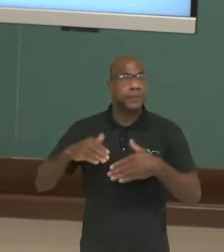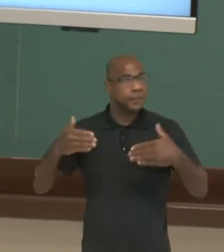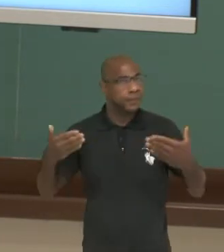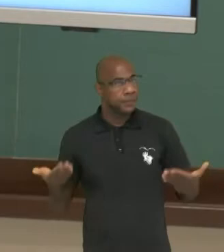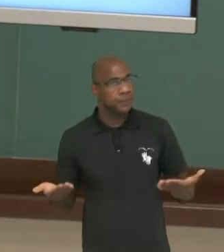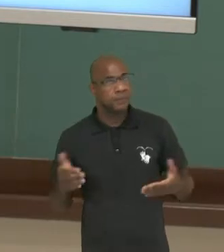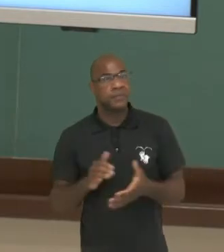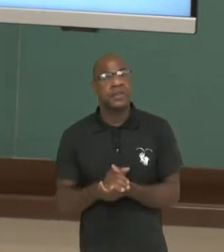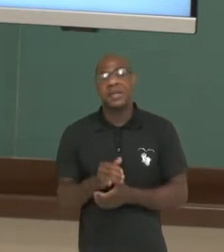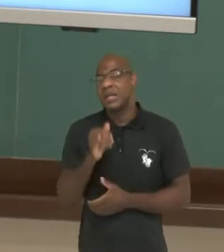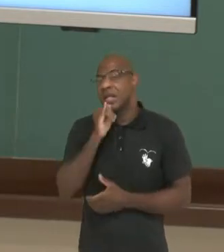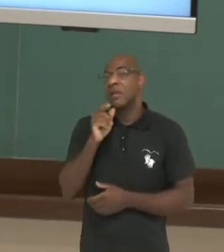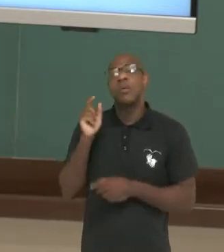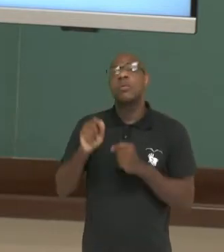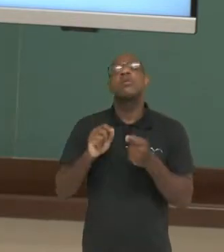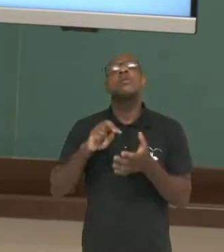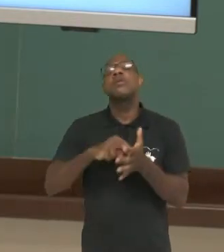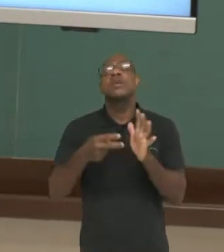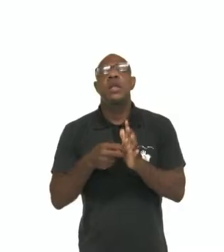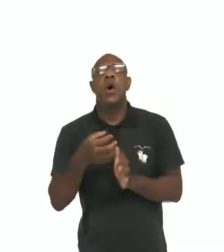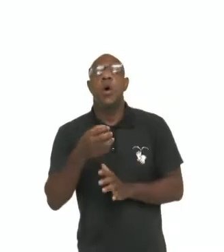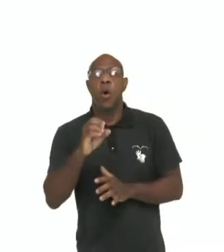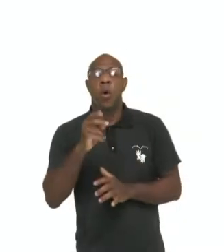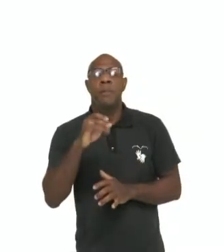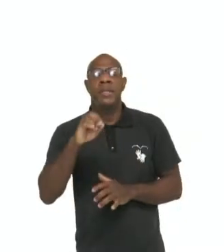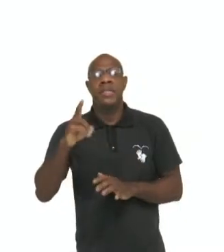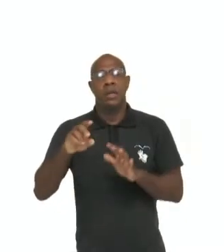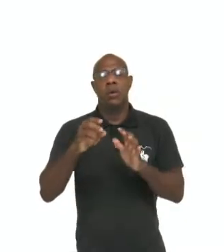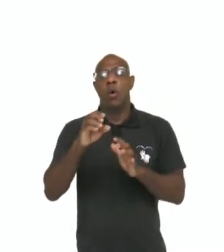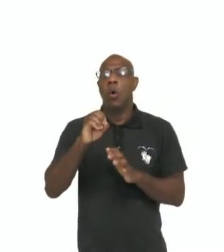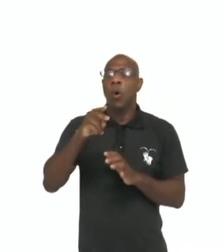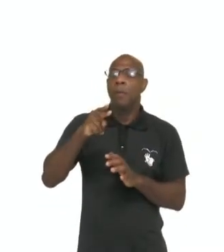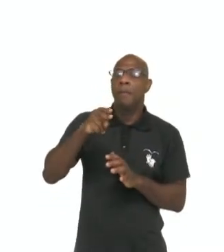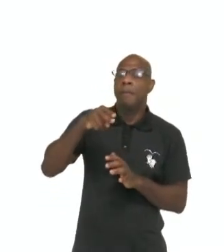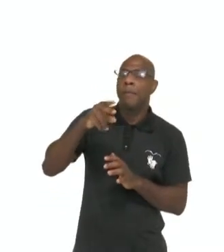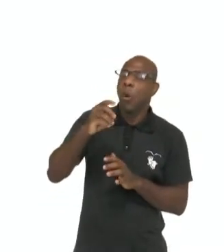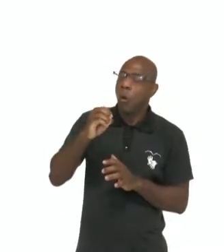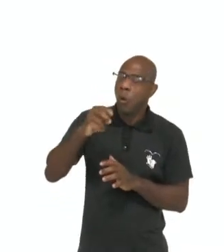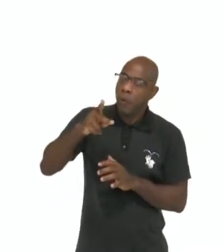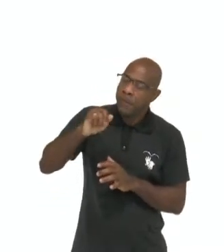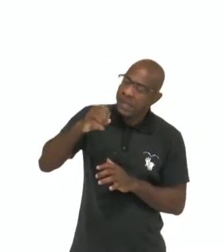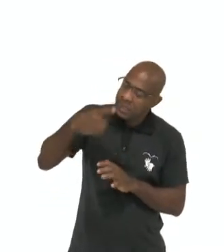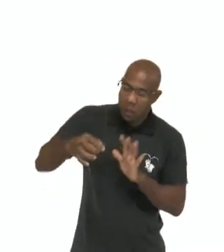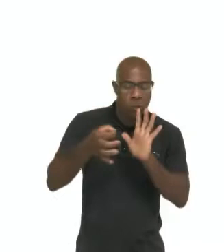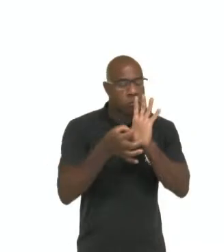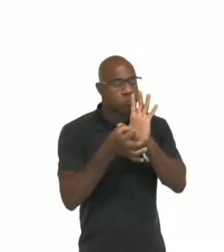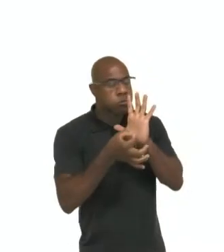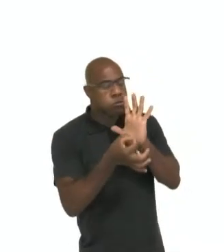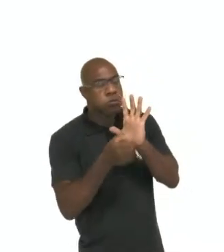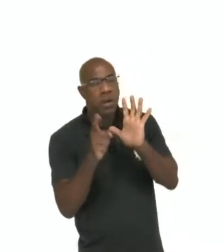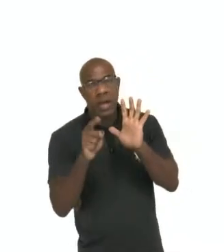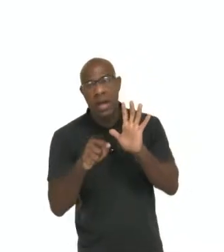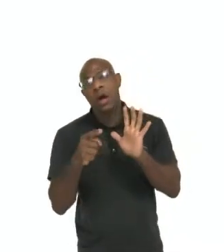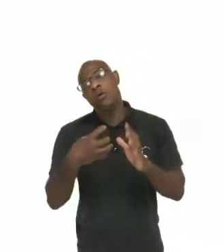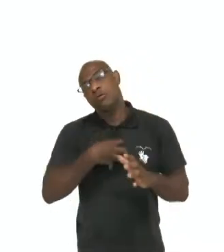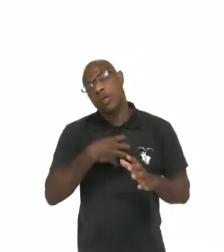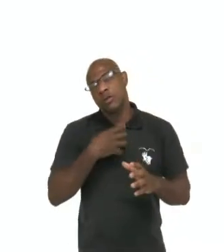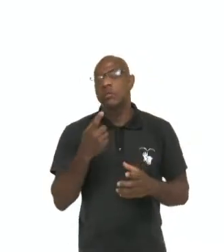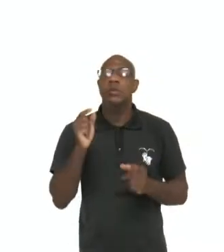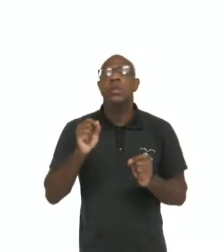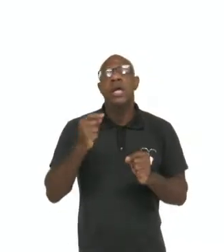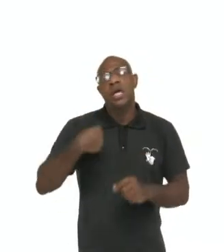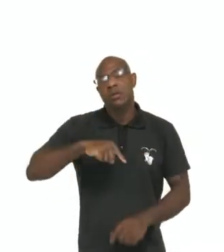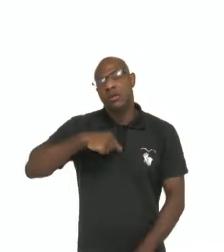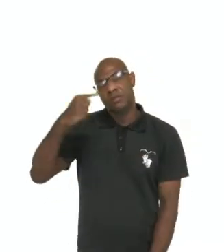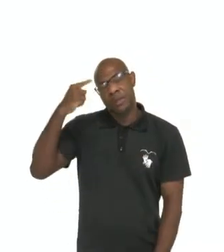se pegarmos uma definição do que significa opinião, a gente vai ver que opinar, ou seja, dar uma opinião, é uma forma de dizer o que pensamos de